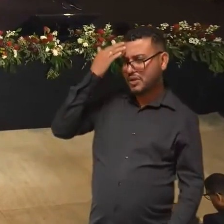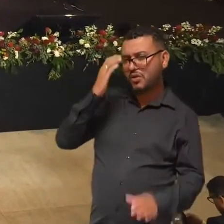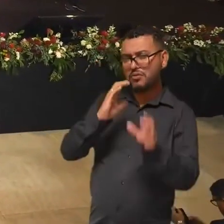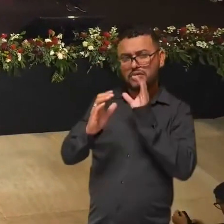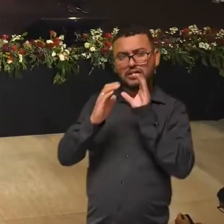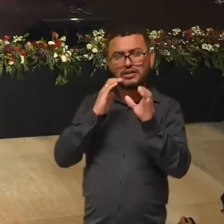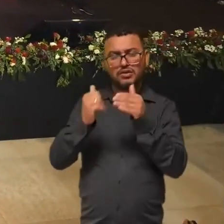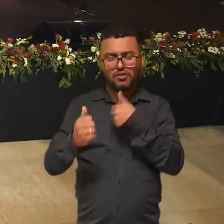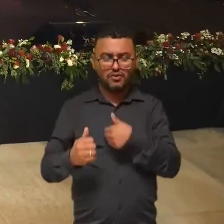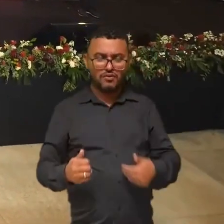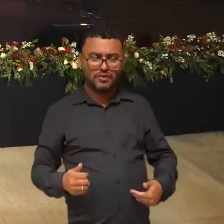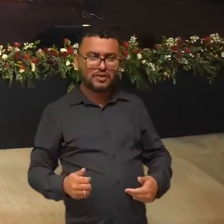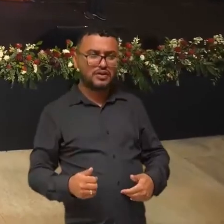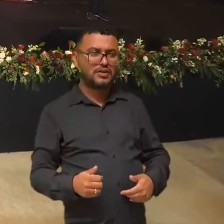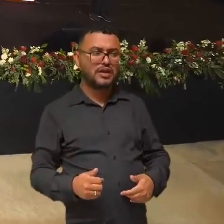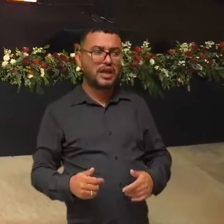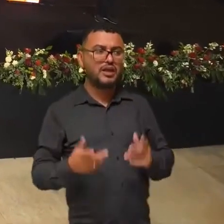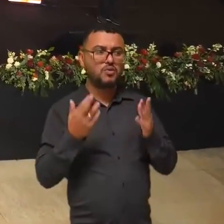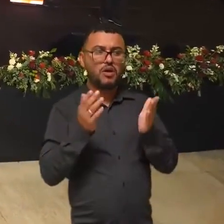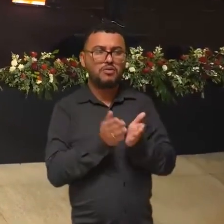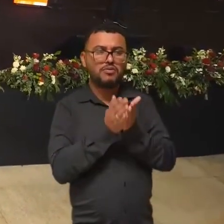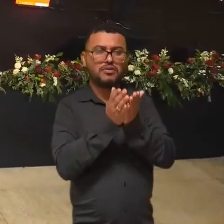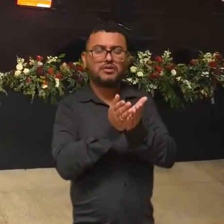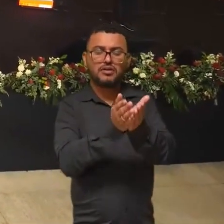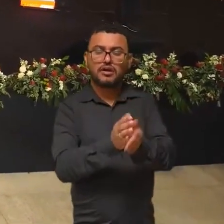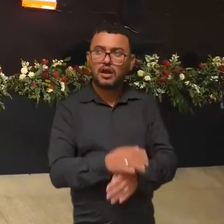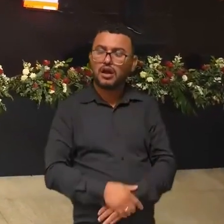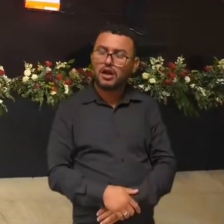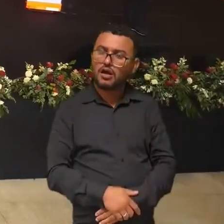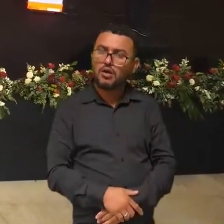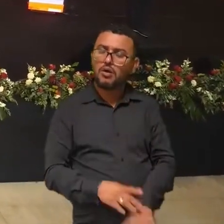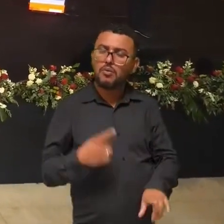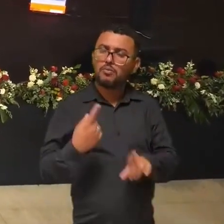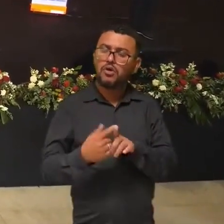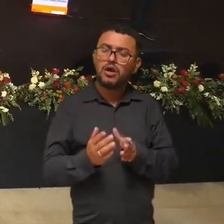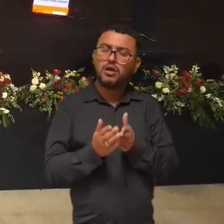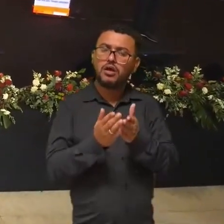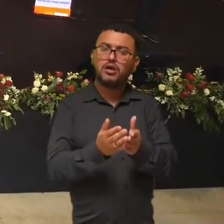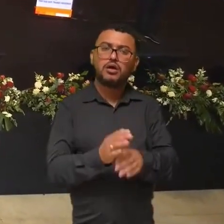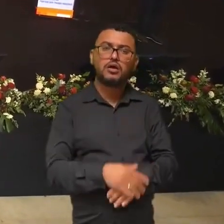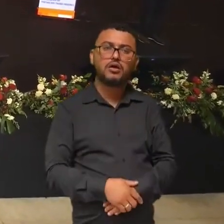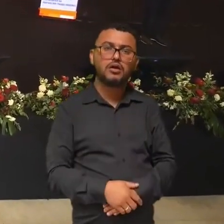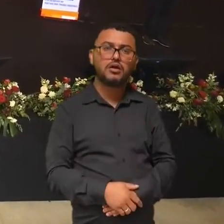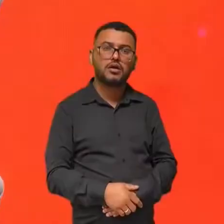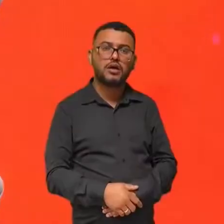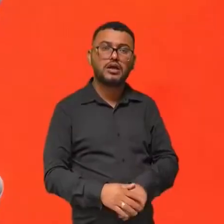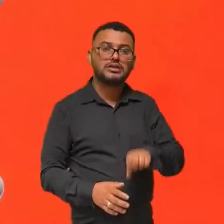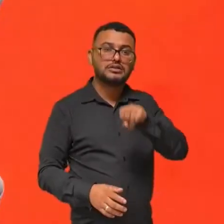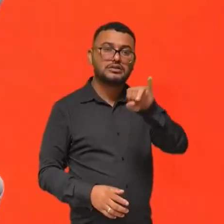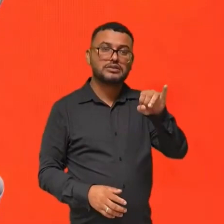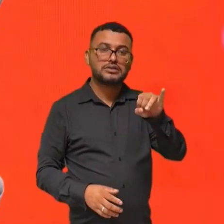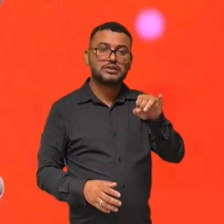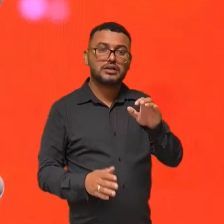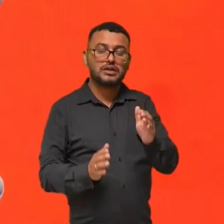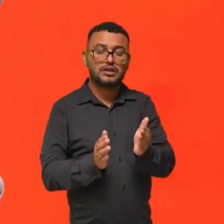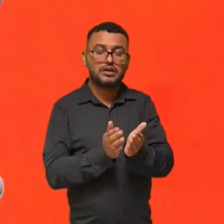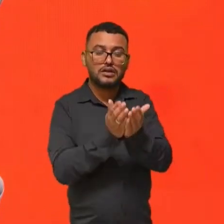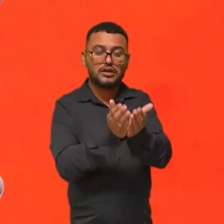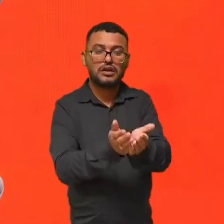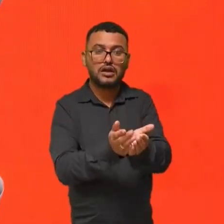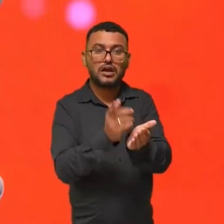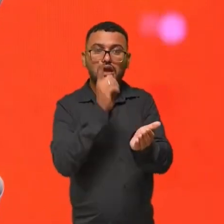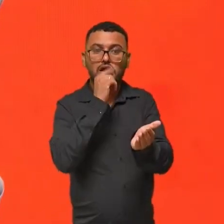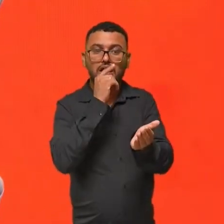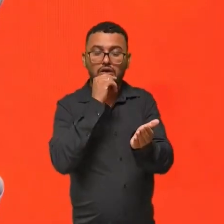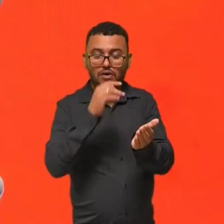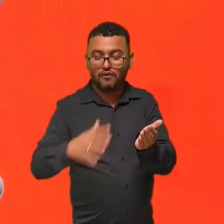barco? Aí eu olhei assim, por que é que nem barco? É que nem barco, o que afunda o barco é água de dentro, não é de fora. A gente